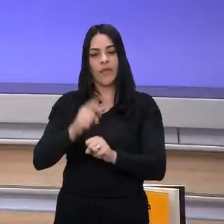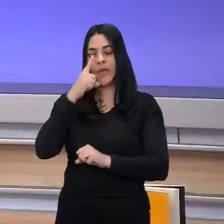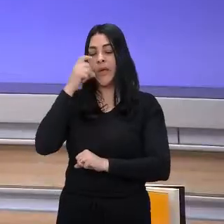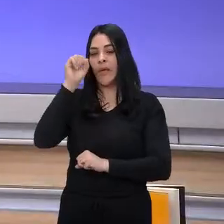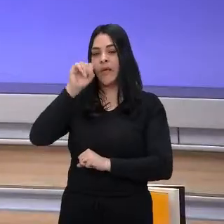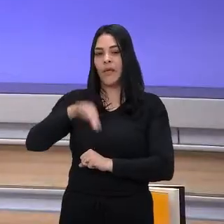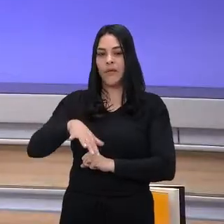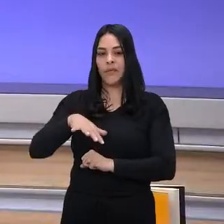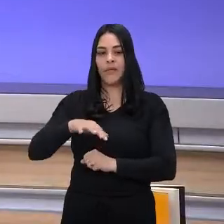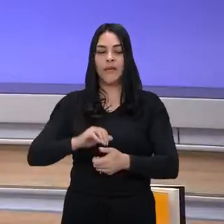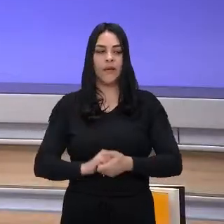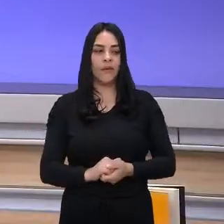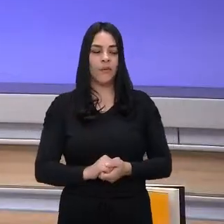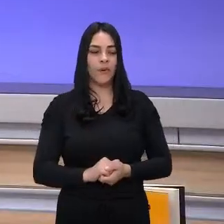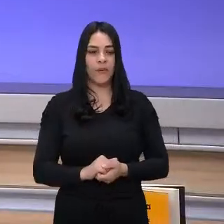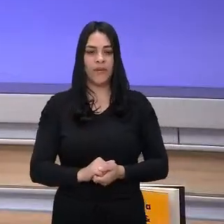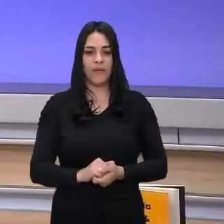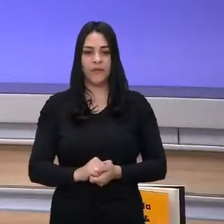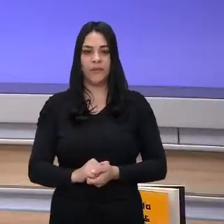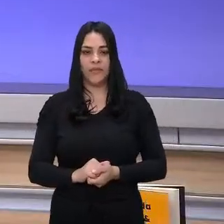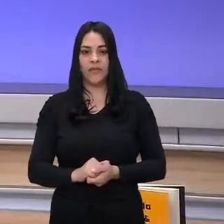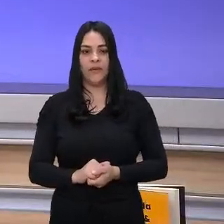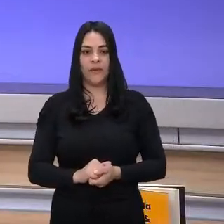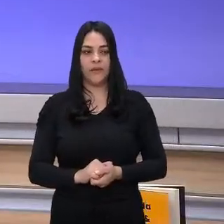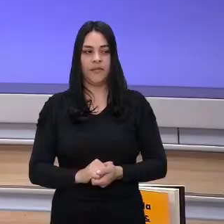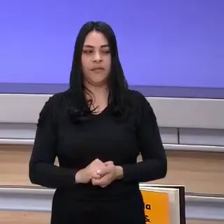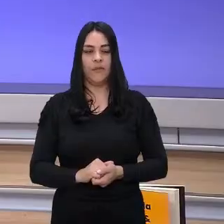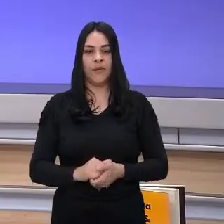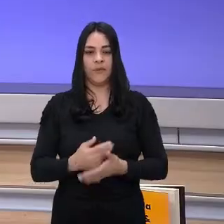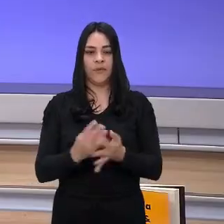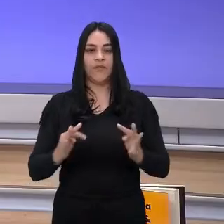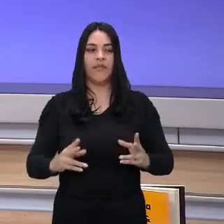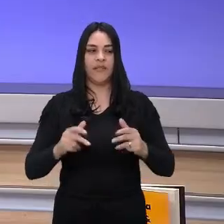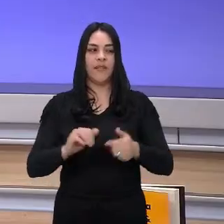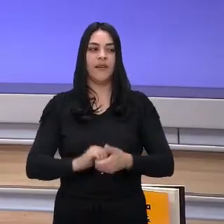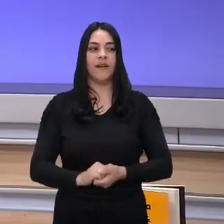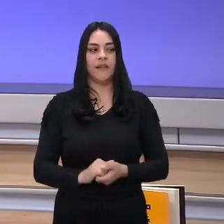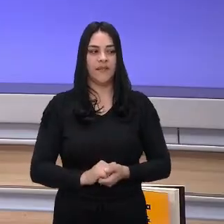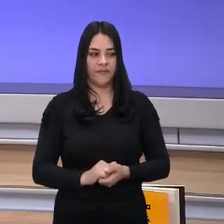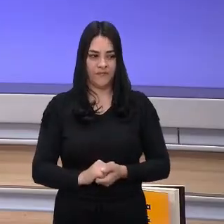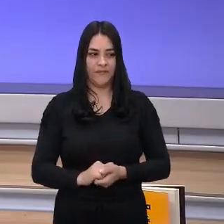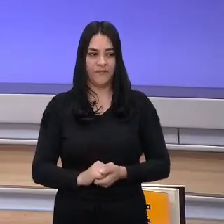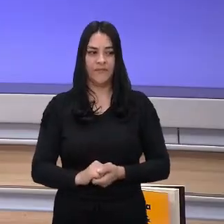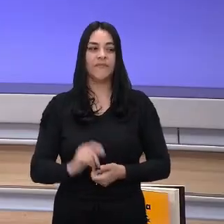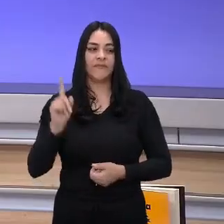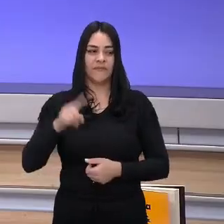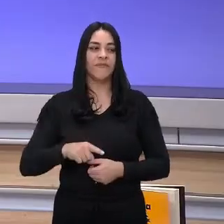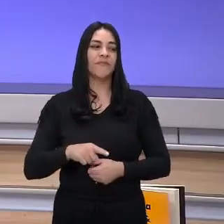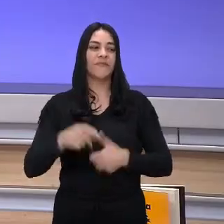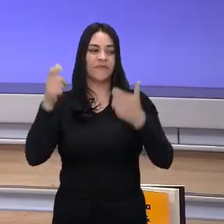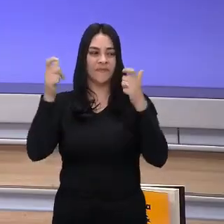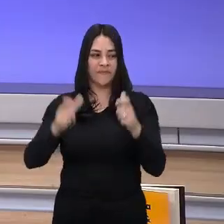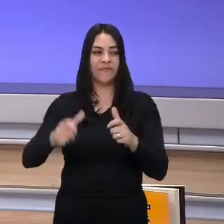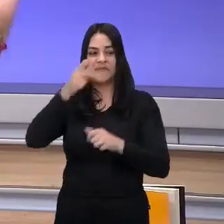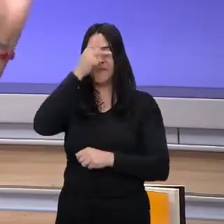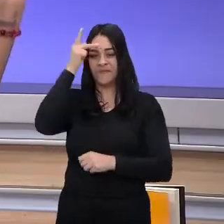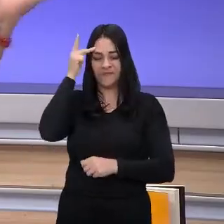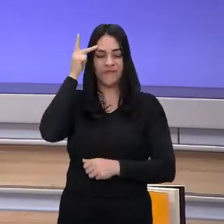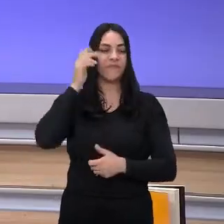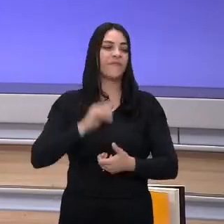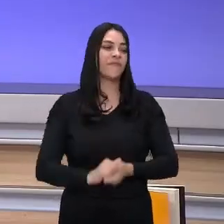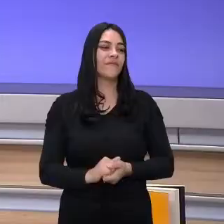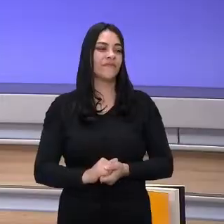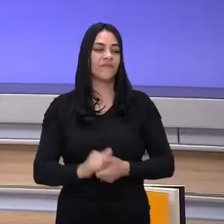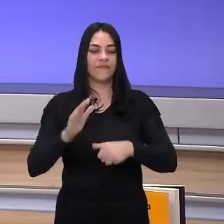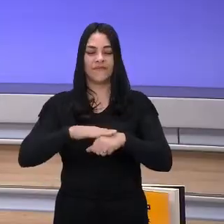Zero. E o que seria a formação Lixo Zero? É formação de multiplicadores, né? Onde as pessoas, aonde elas